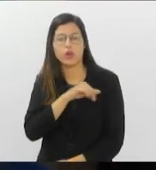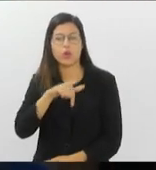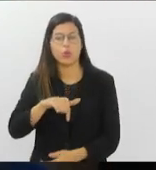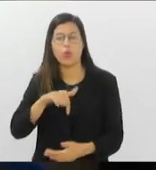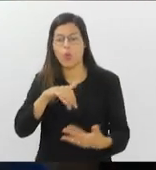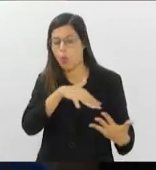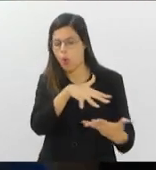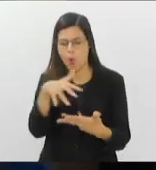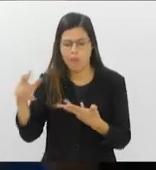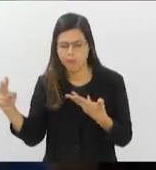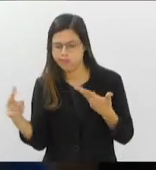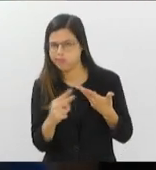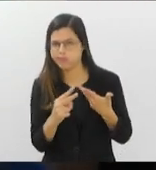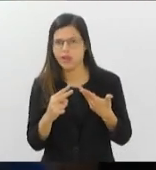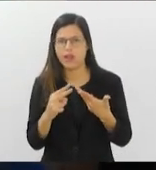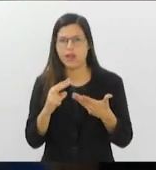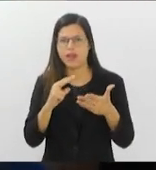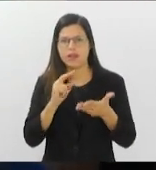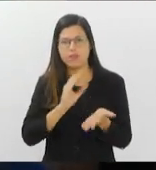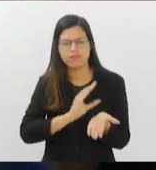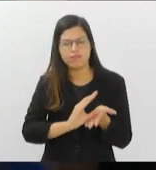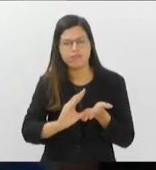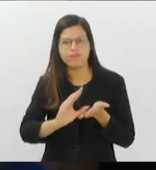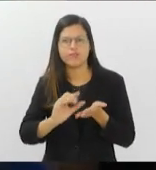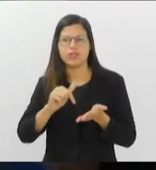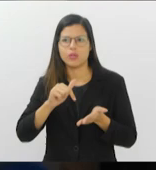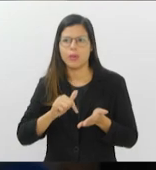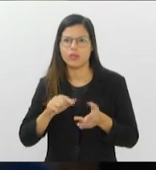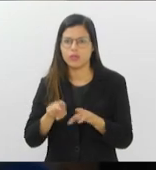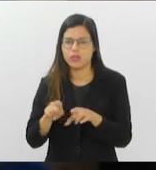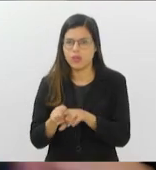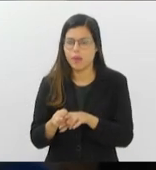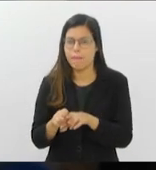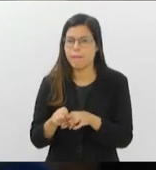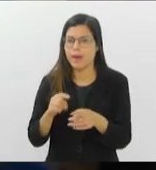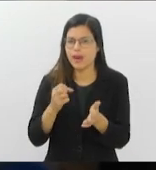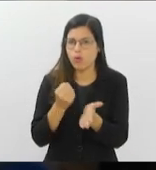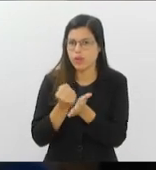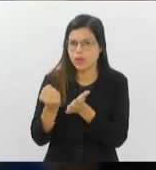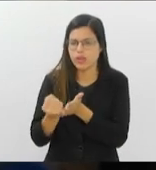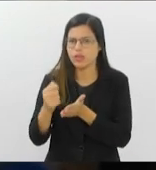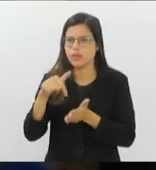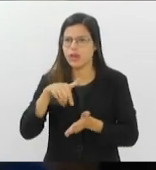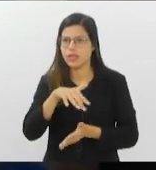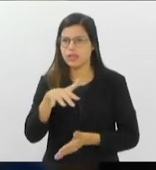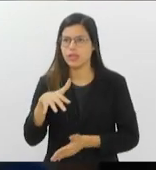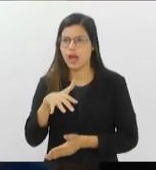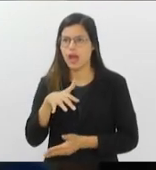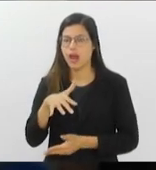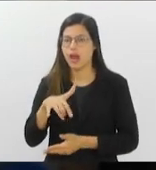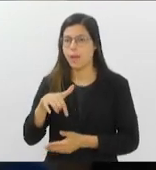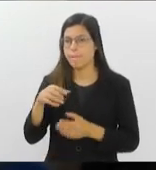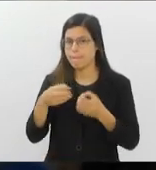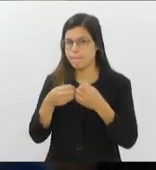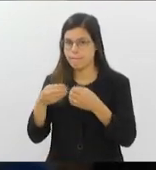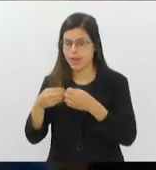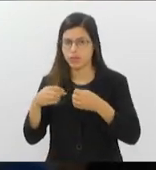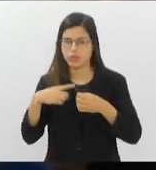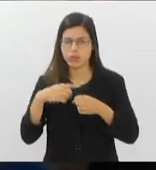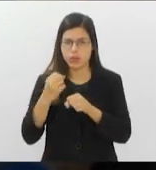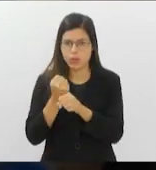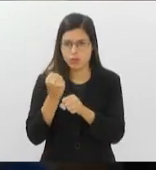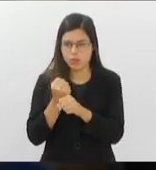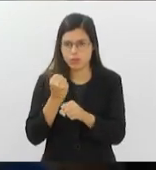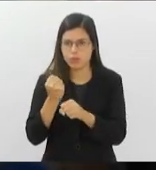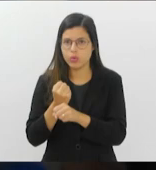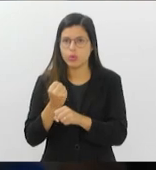discussão, a atração de investimento, geração de emprego nessas áreas. Em torno do Energy Summit será construída uma plataforma completa